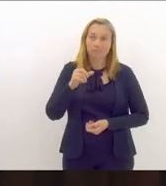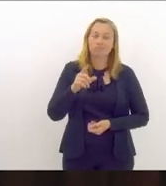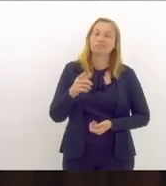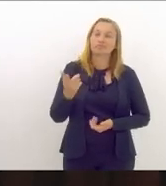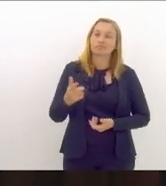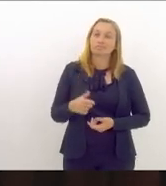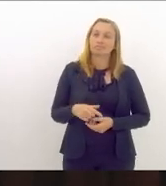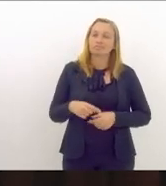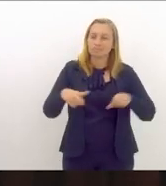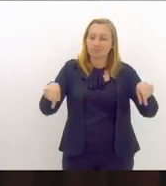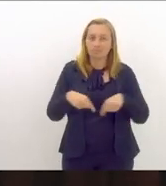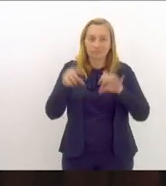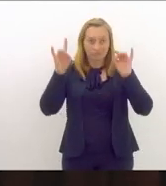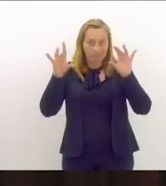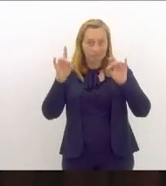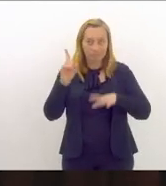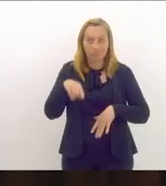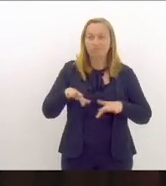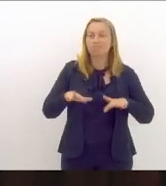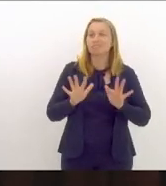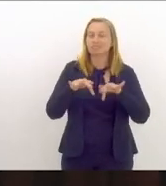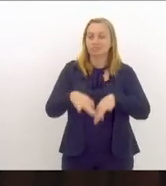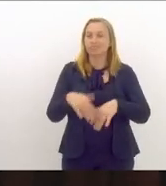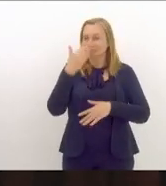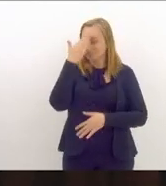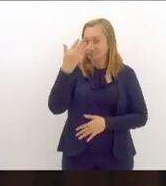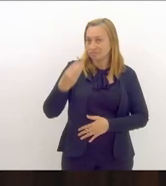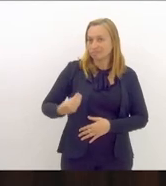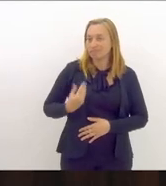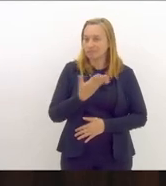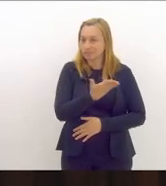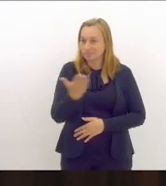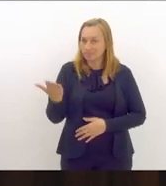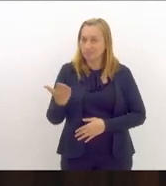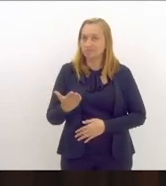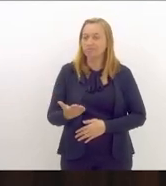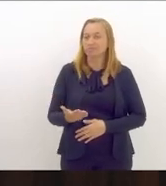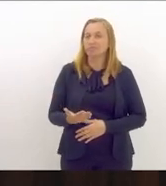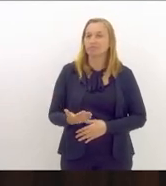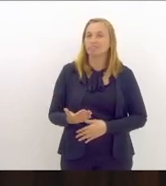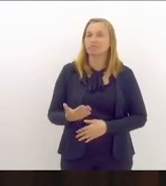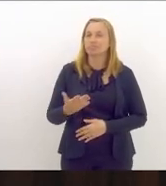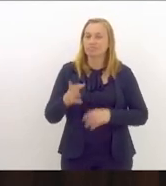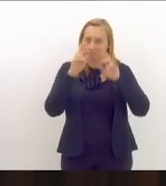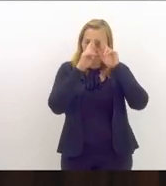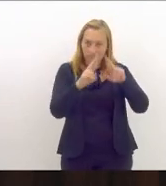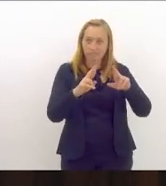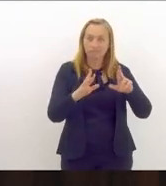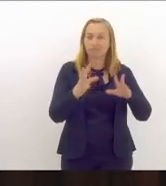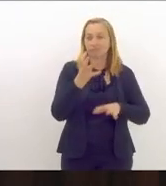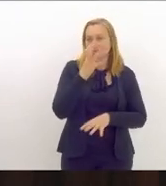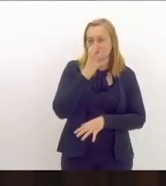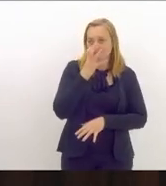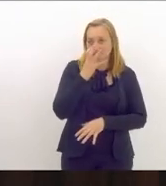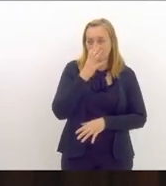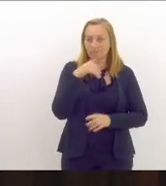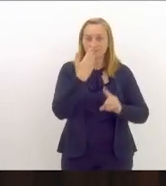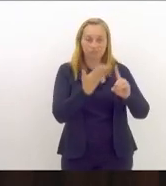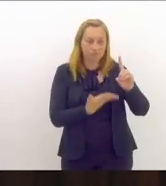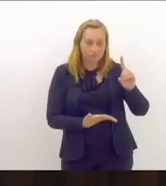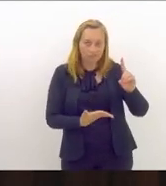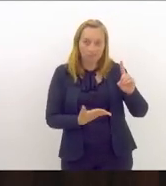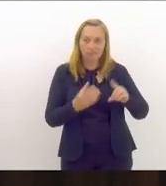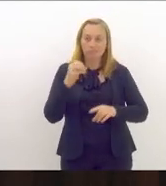aqui. Então, finalizando, gostaria de agradecer a presença de todos e todas, reiterar o nosso respeito e admiração ao